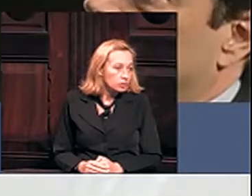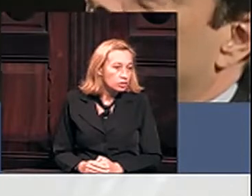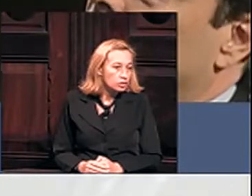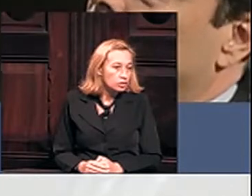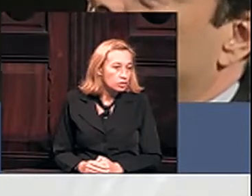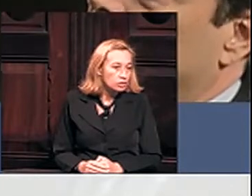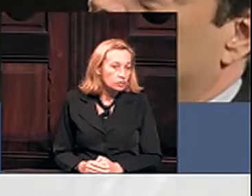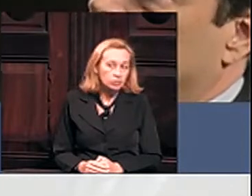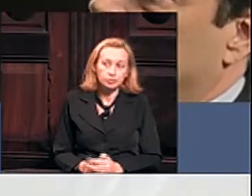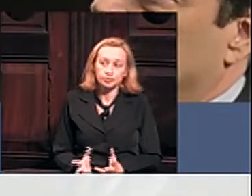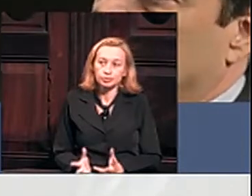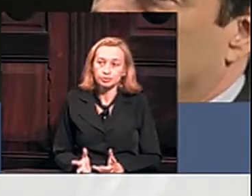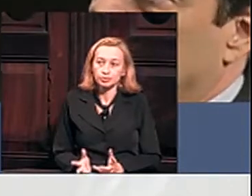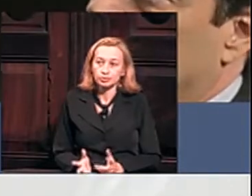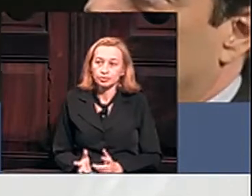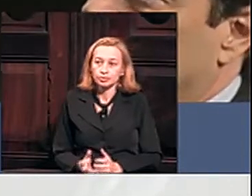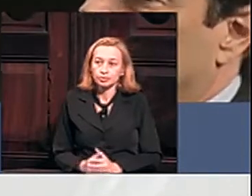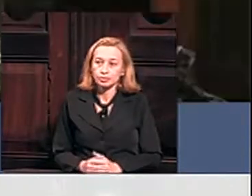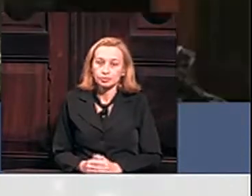votar favorável.